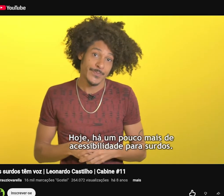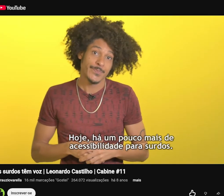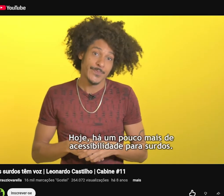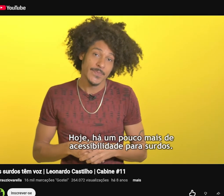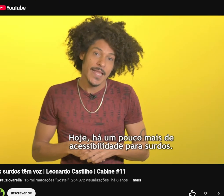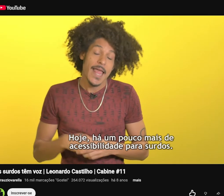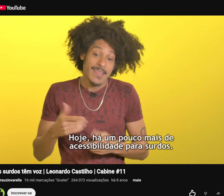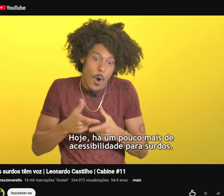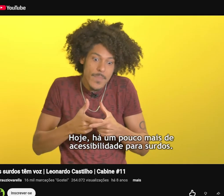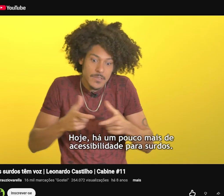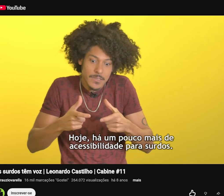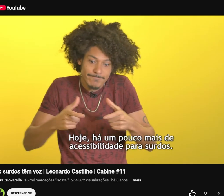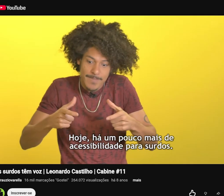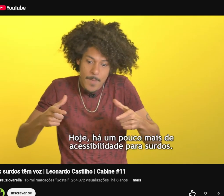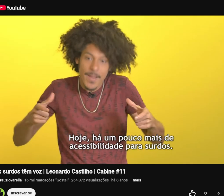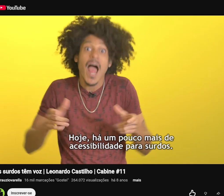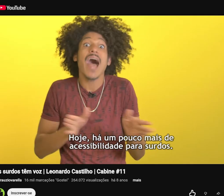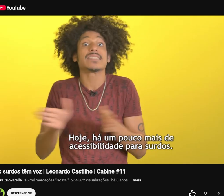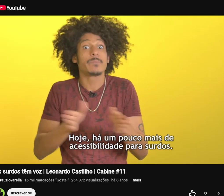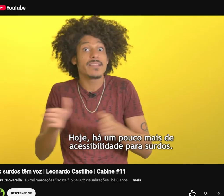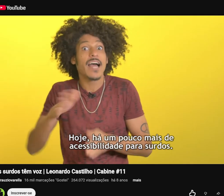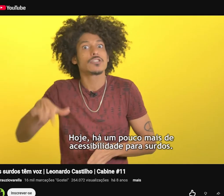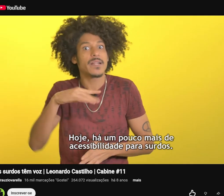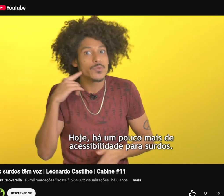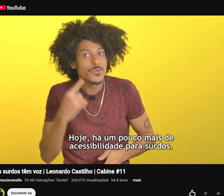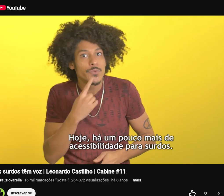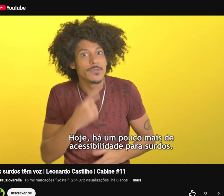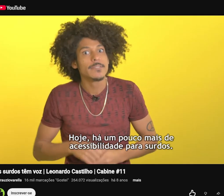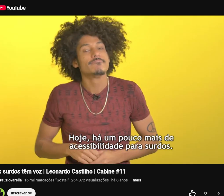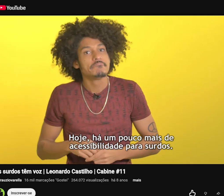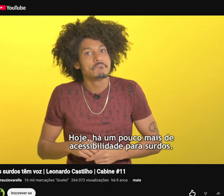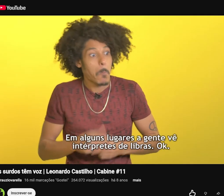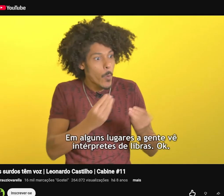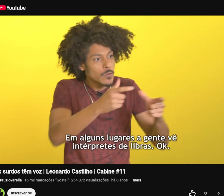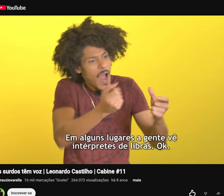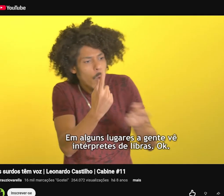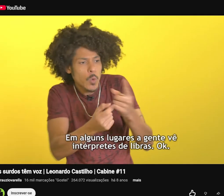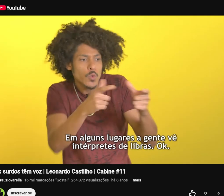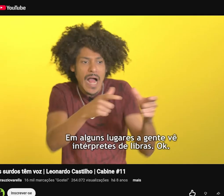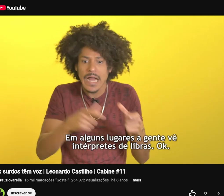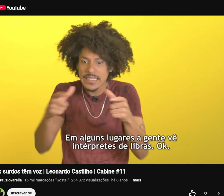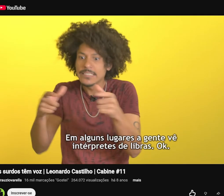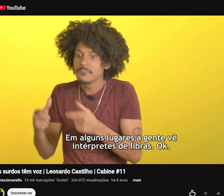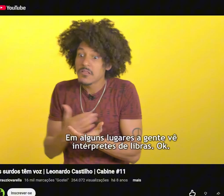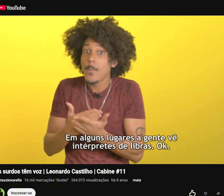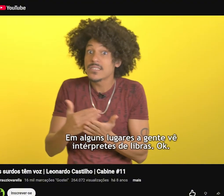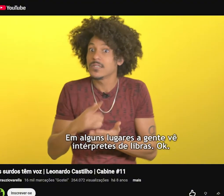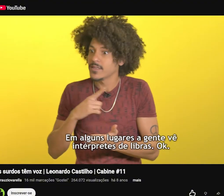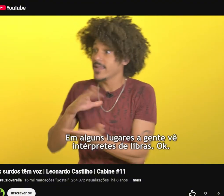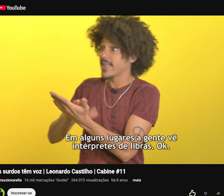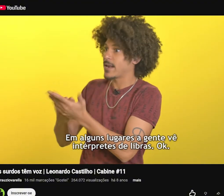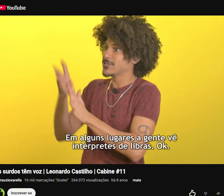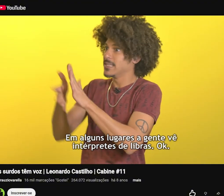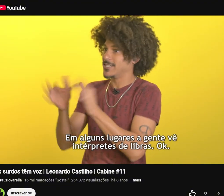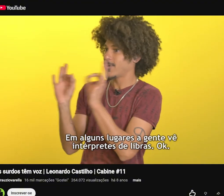Hoje está aumentando a sensibilidade para surdo. Muito alguns lugares estão começando